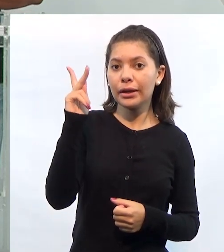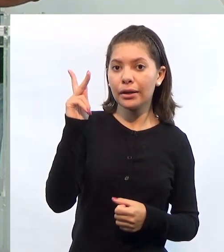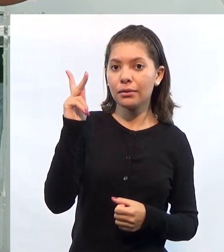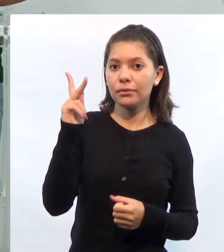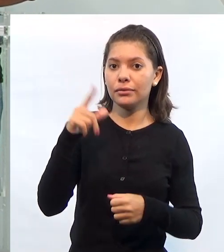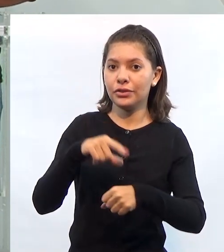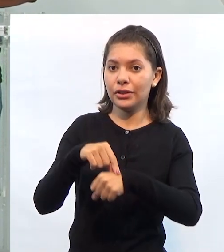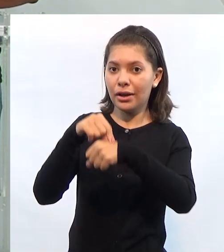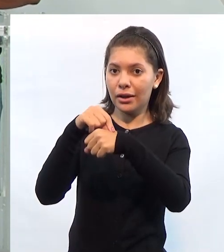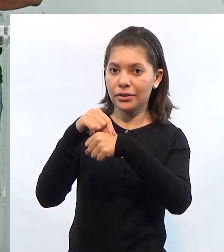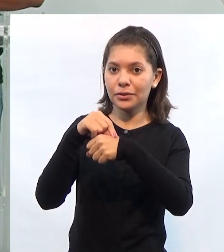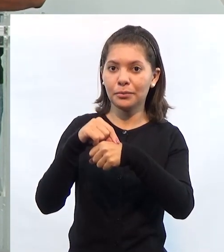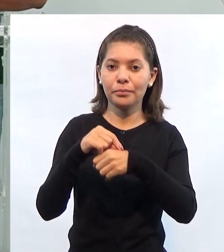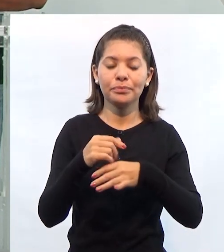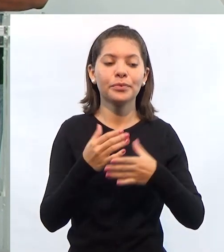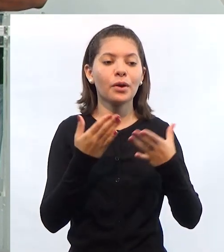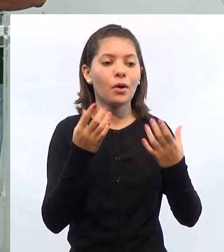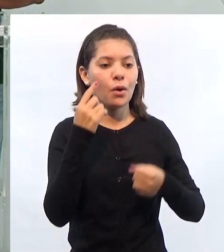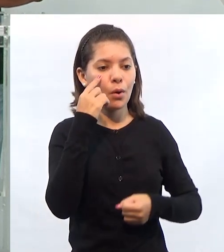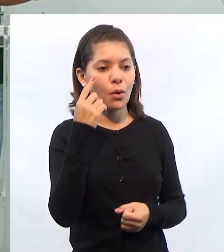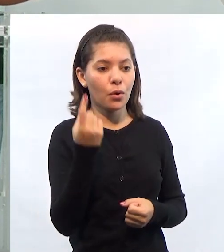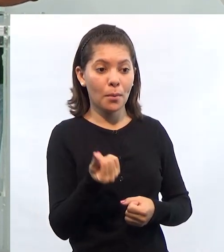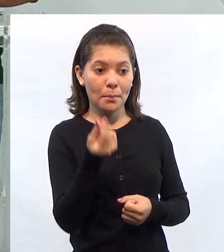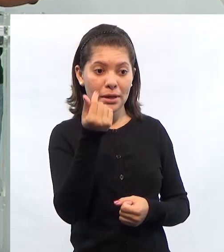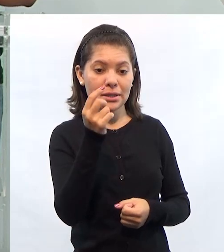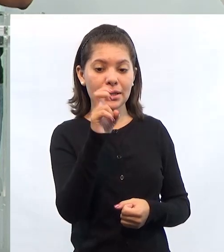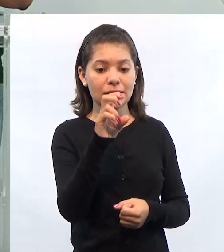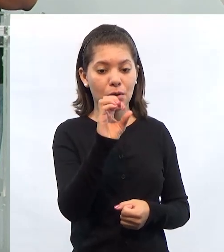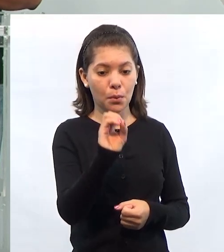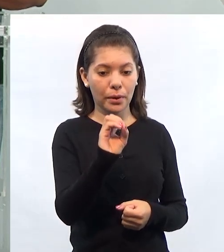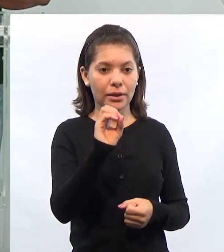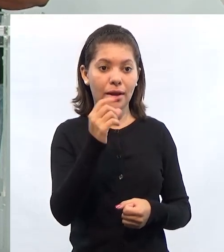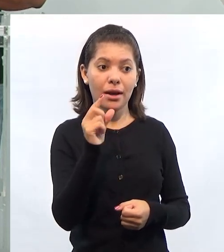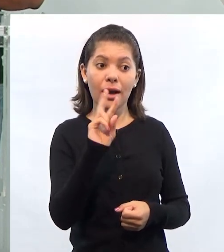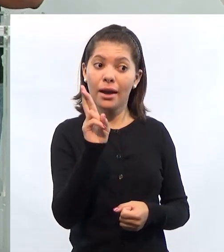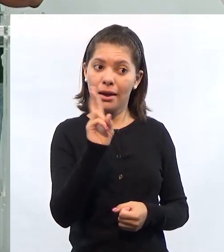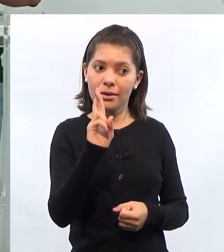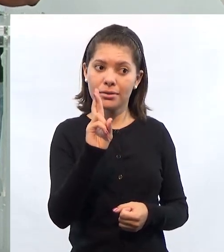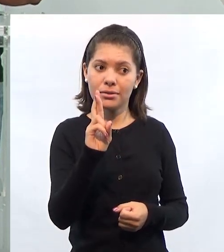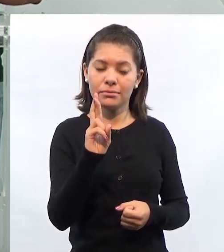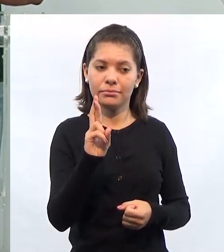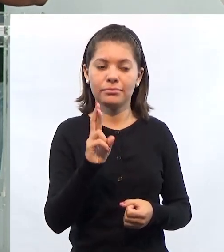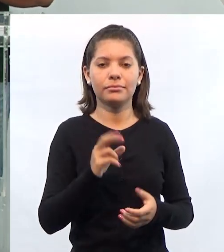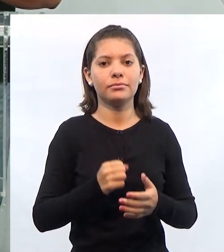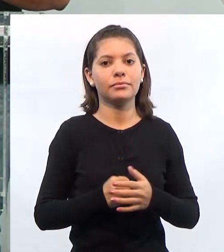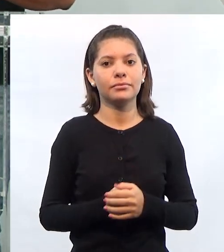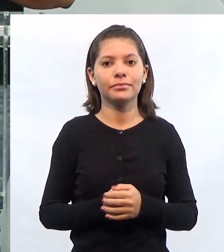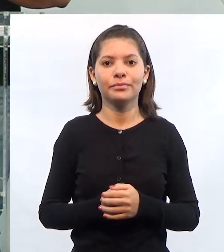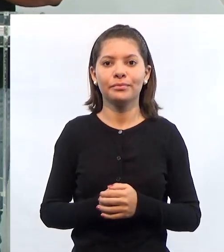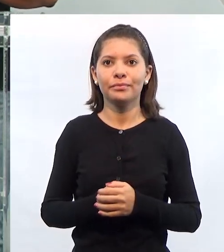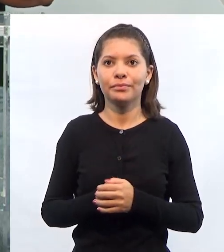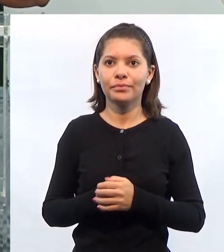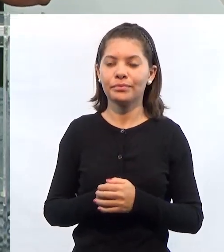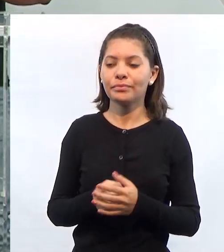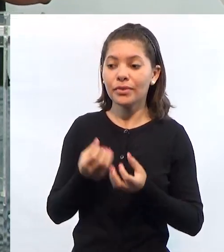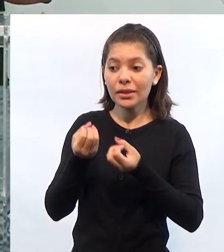o preço da picanha é R$50. Você vai entregar R$50 para ele e ele vai te entregar essa picanha.